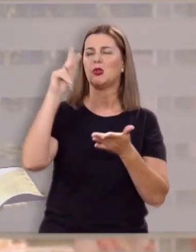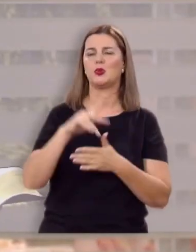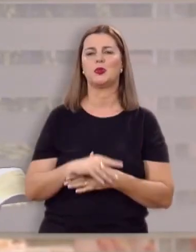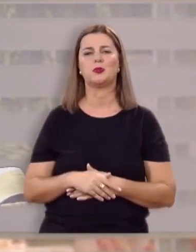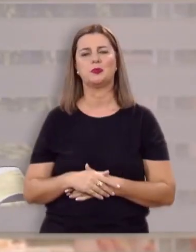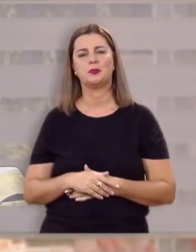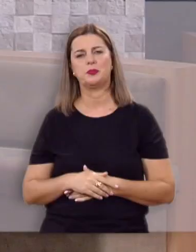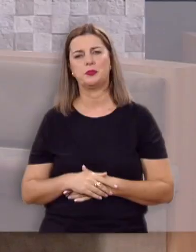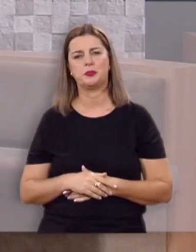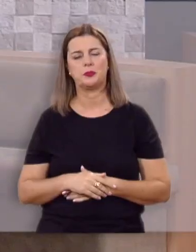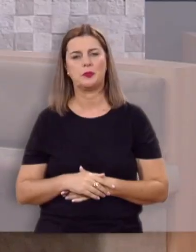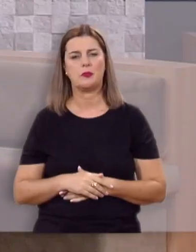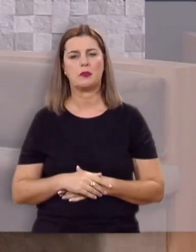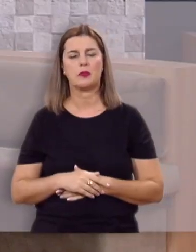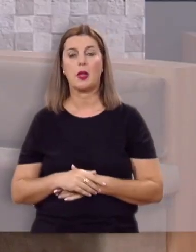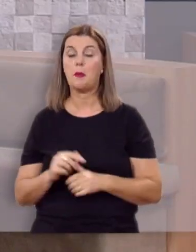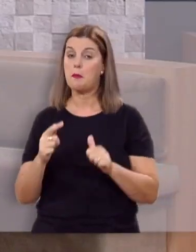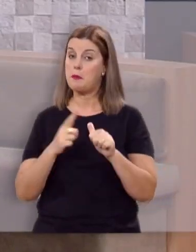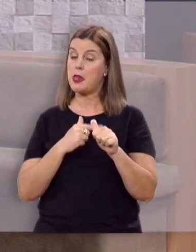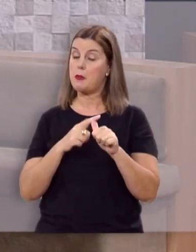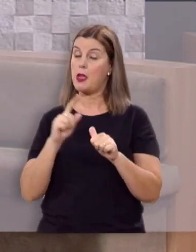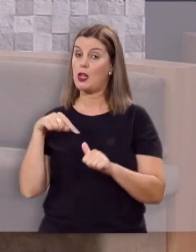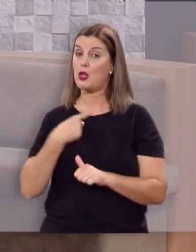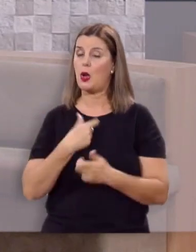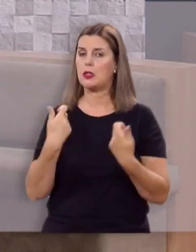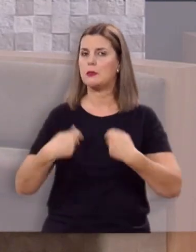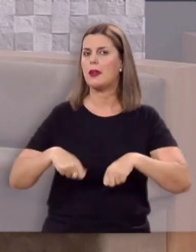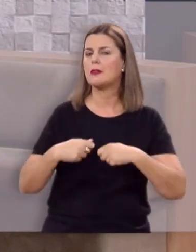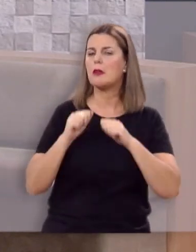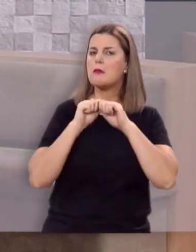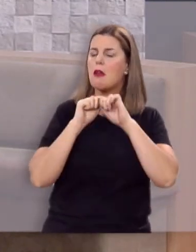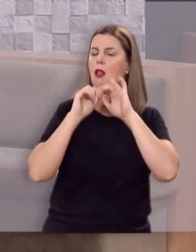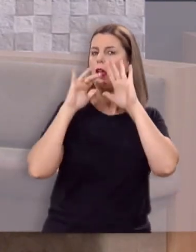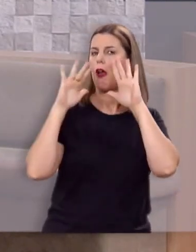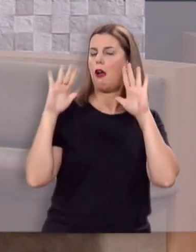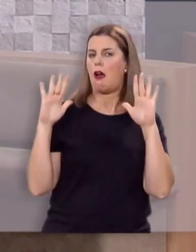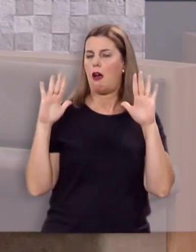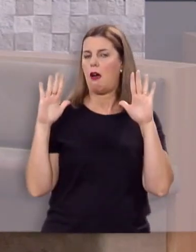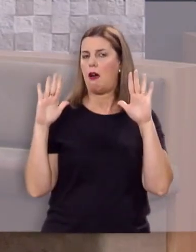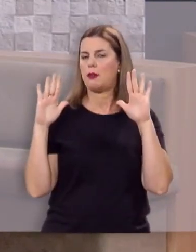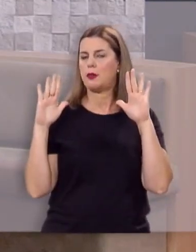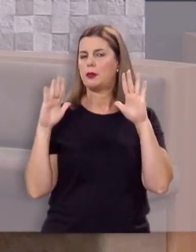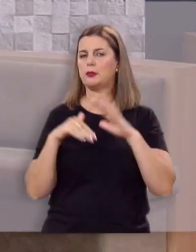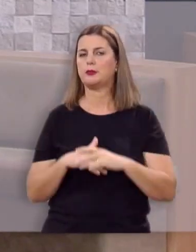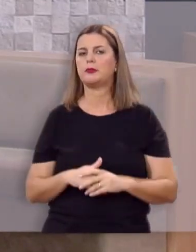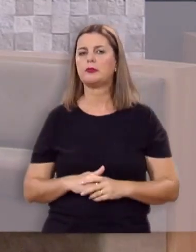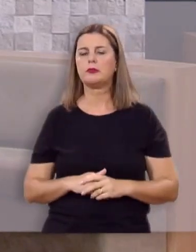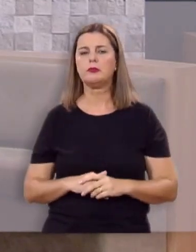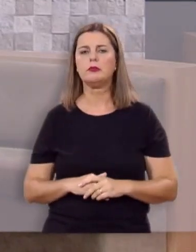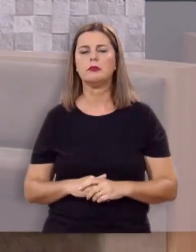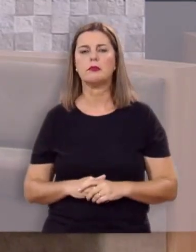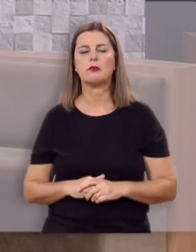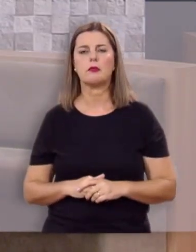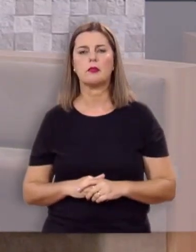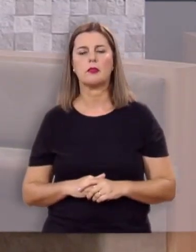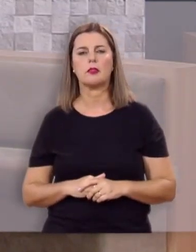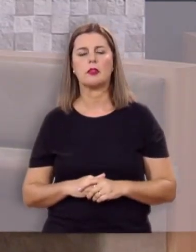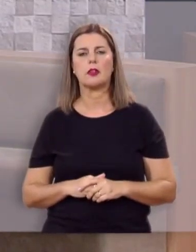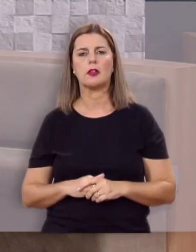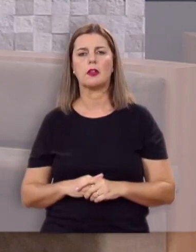Deus. A primeira coisa que nós precisamos ter claro nesta